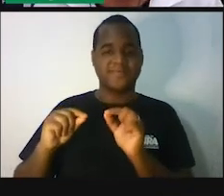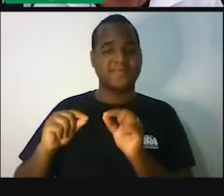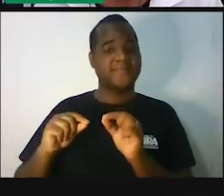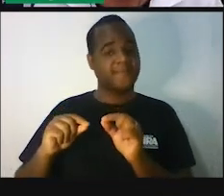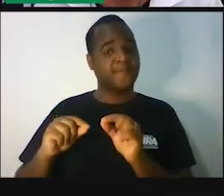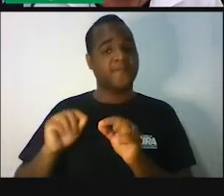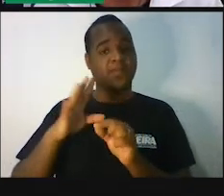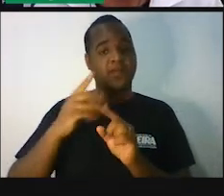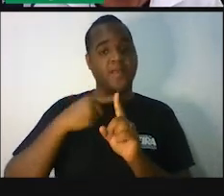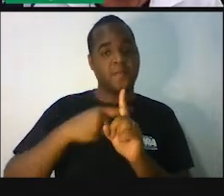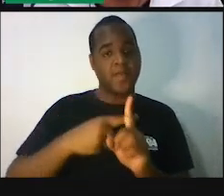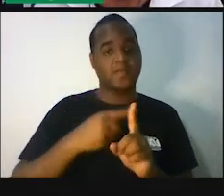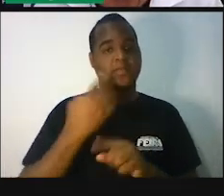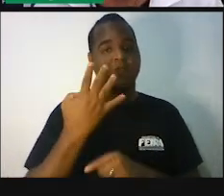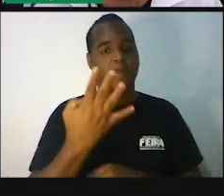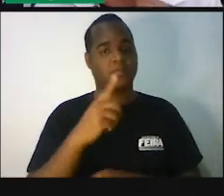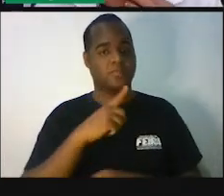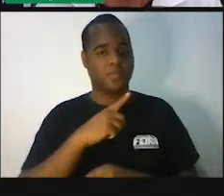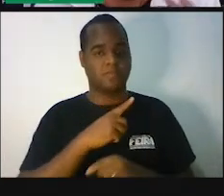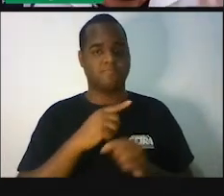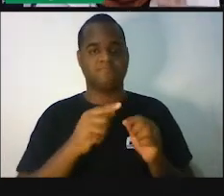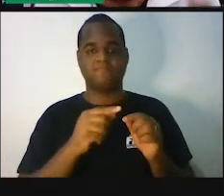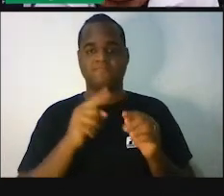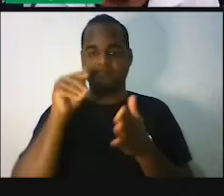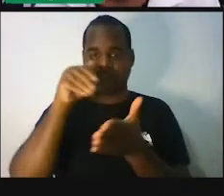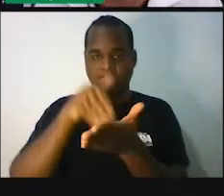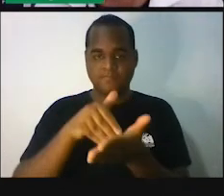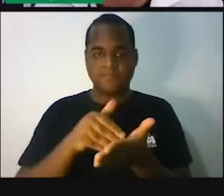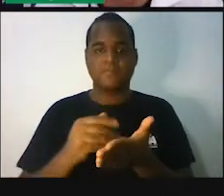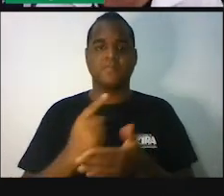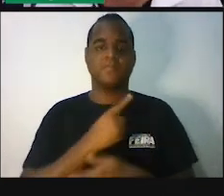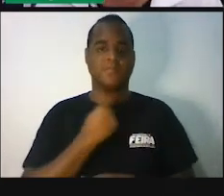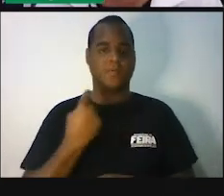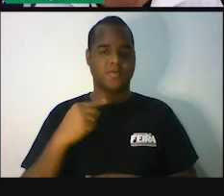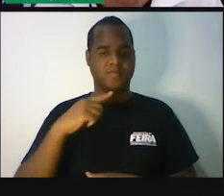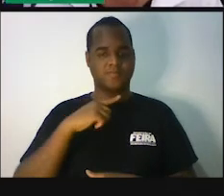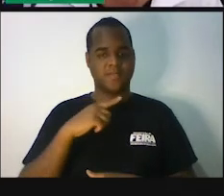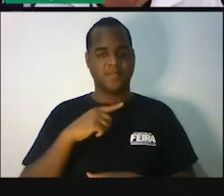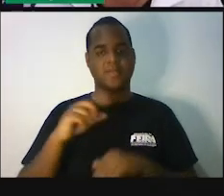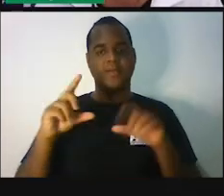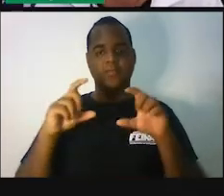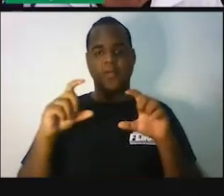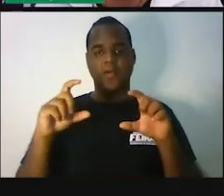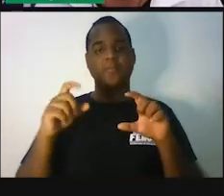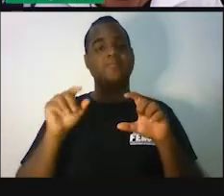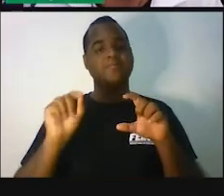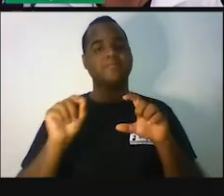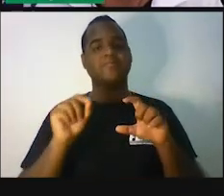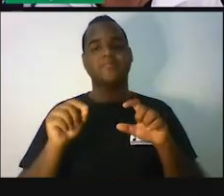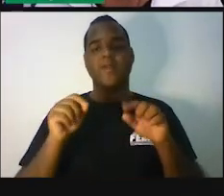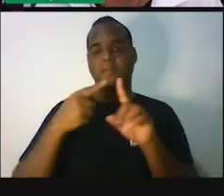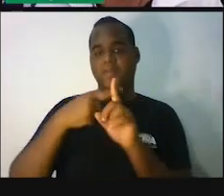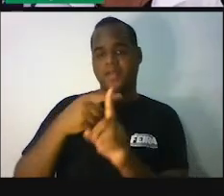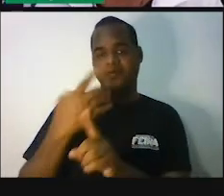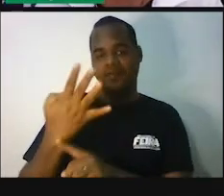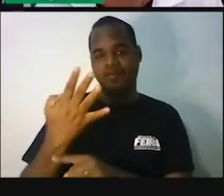mais 4 anos até morrer. Então, essa expressão aí que a gente está escrevendo, mais